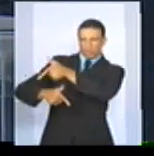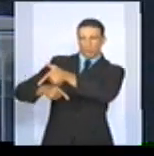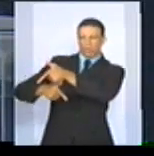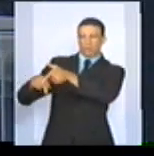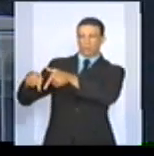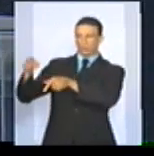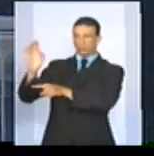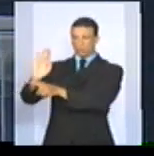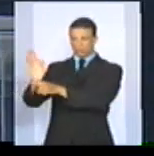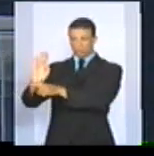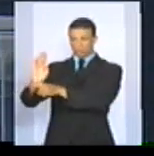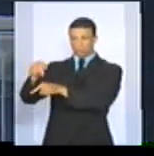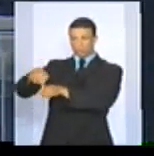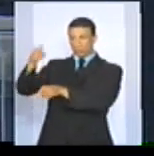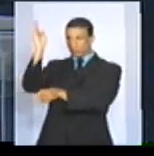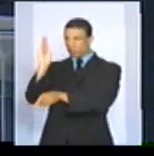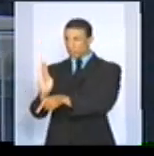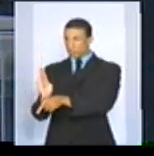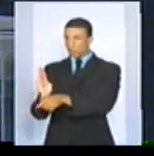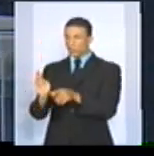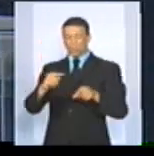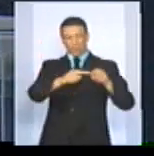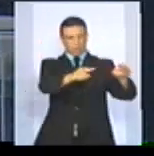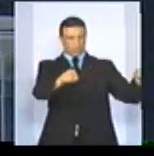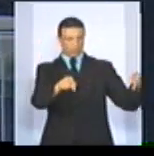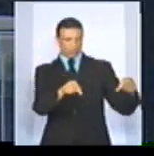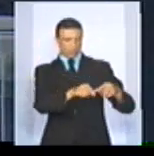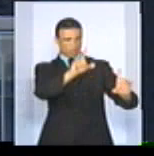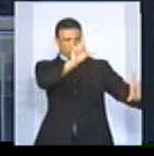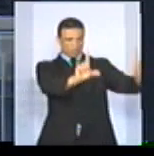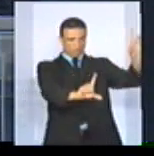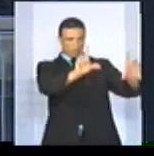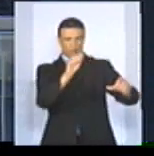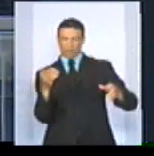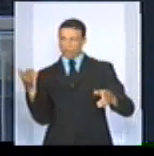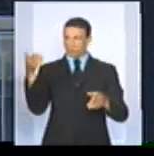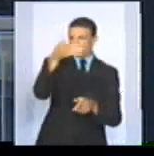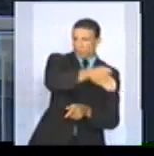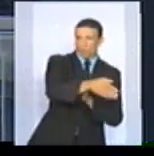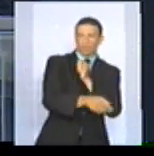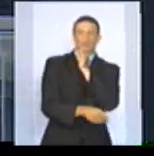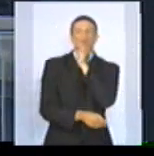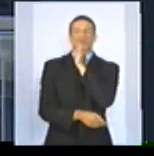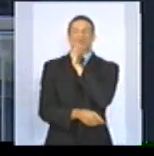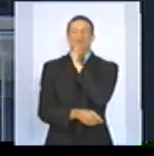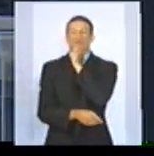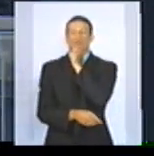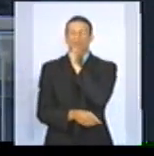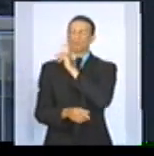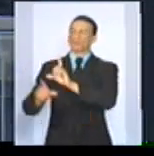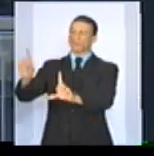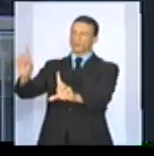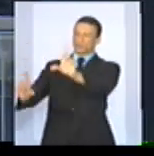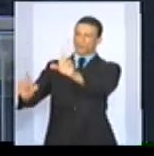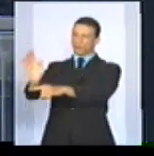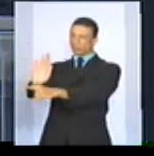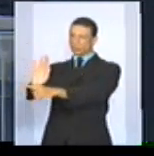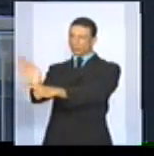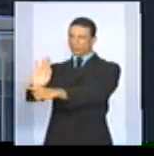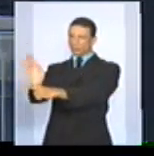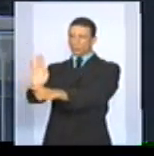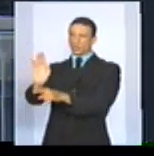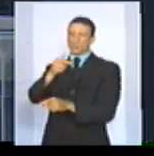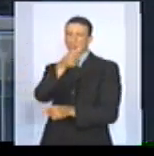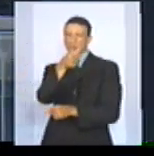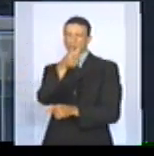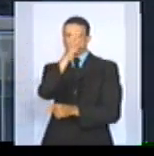que chegam regularmente às salas de exibição. O circuito tradicional de salas de exibição de cinema atinge apenas